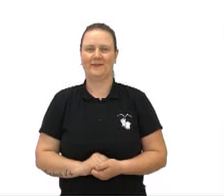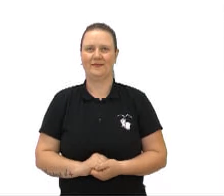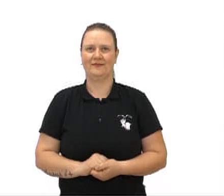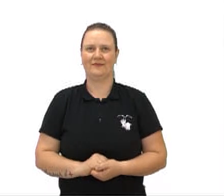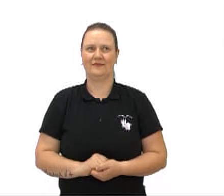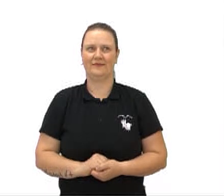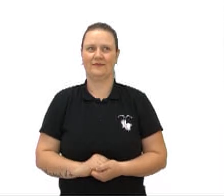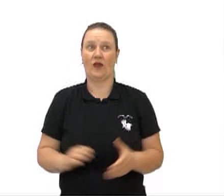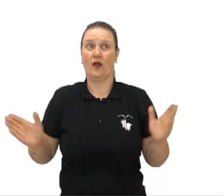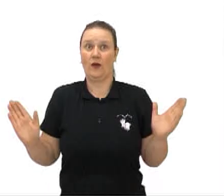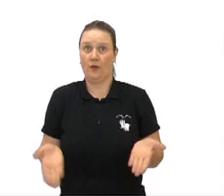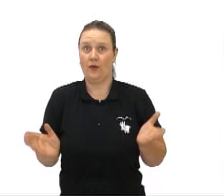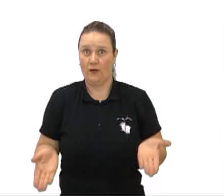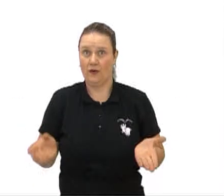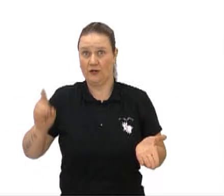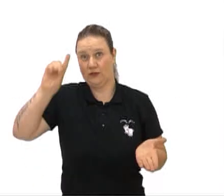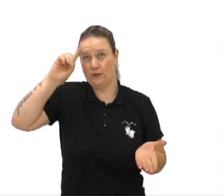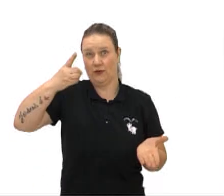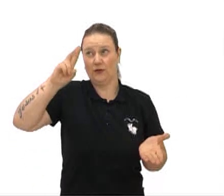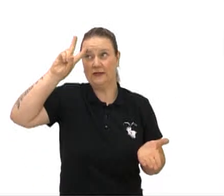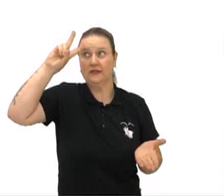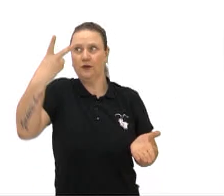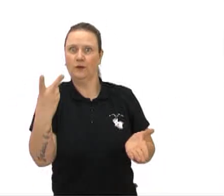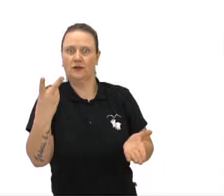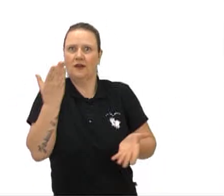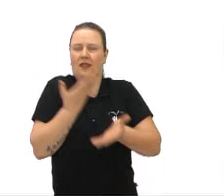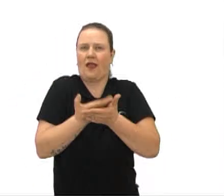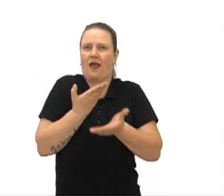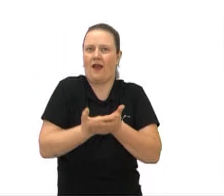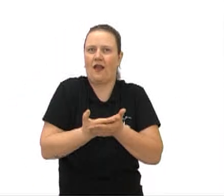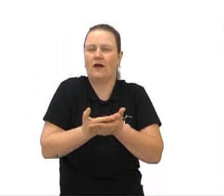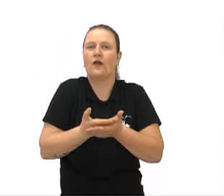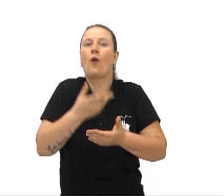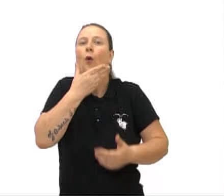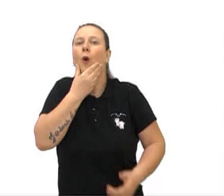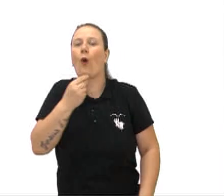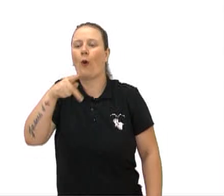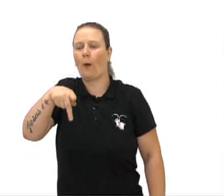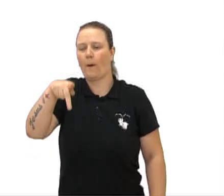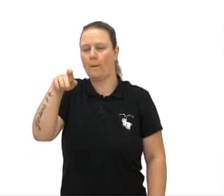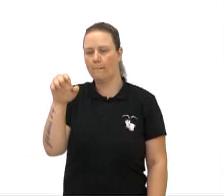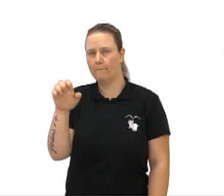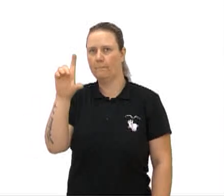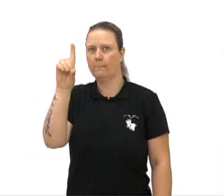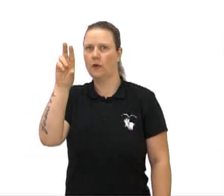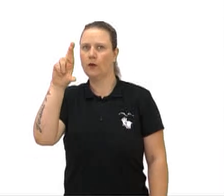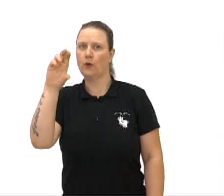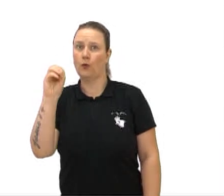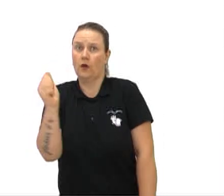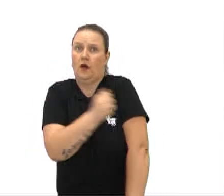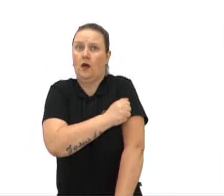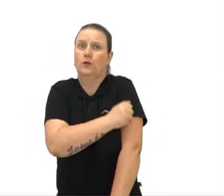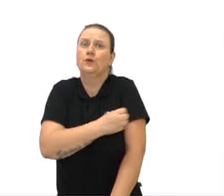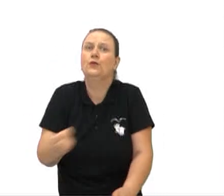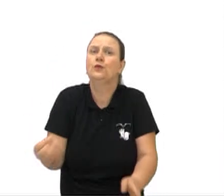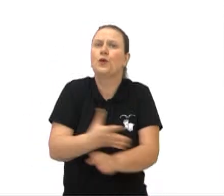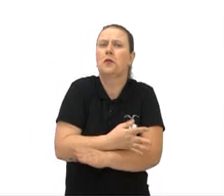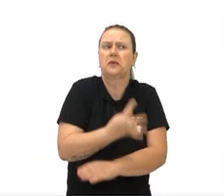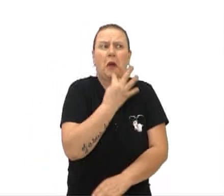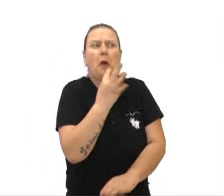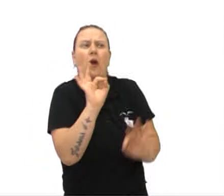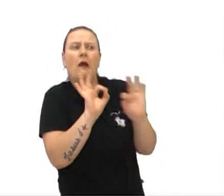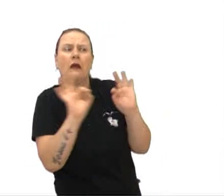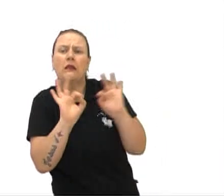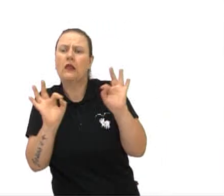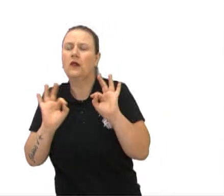Então, hoje é o segundo dia de aula no Colégio São Martim e Pedro é um aluno novo no colégio e não conhece a nada. Por isso, decide